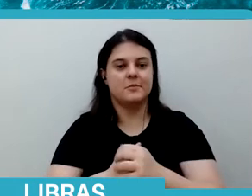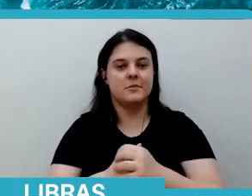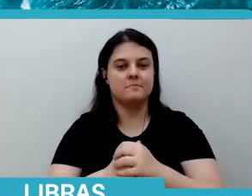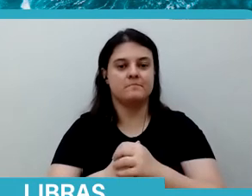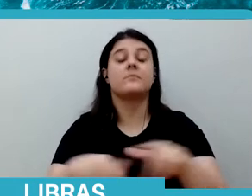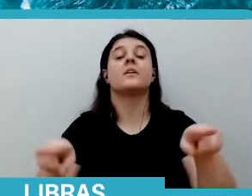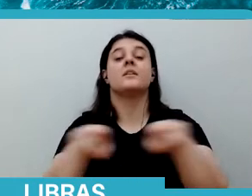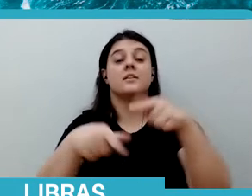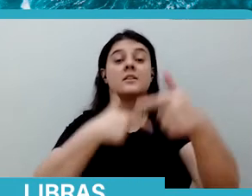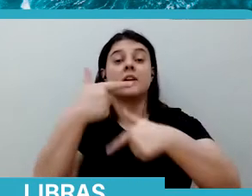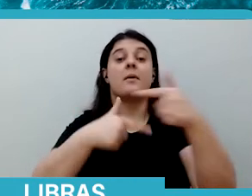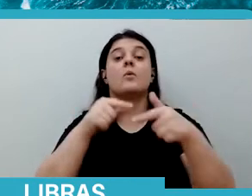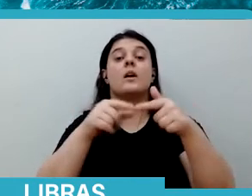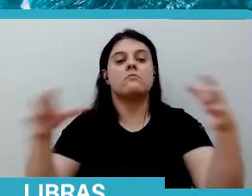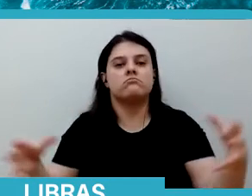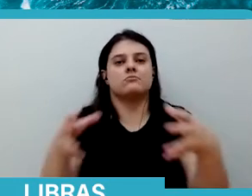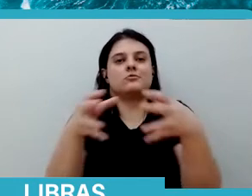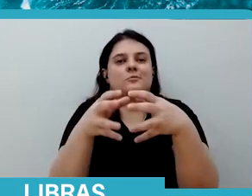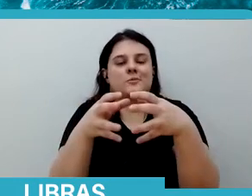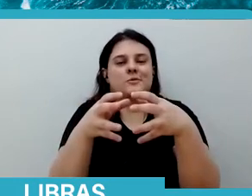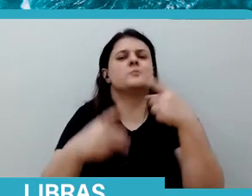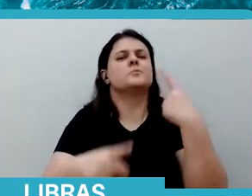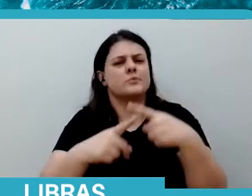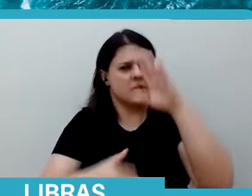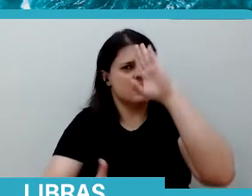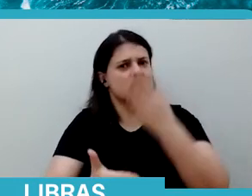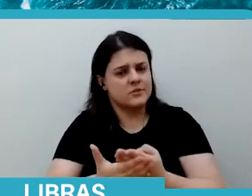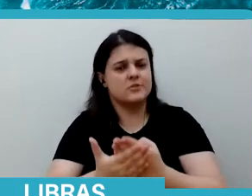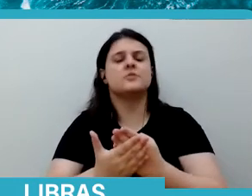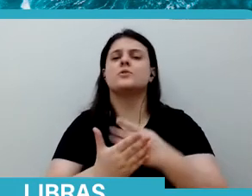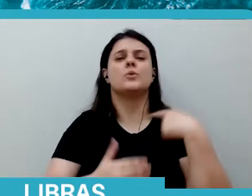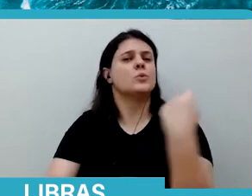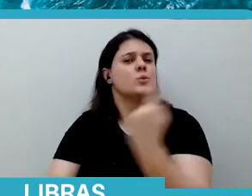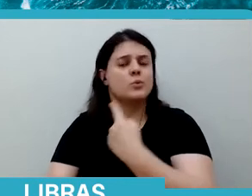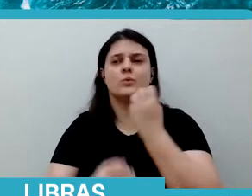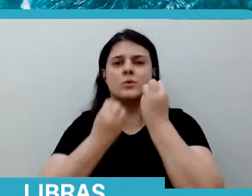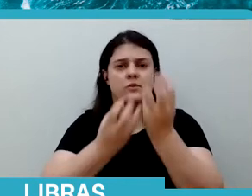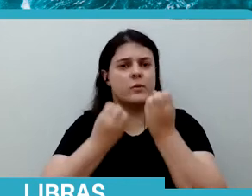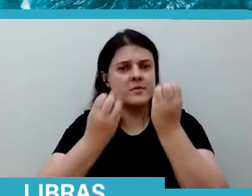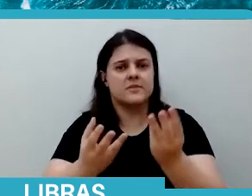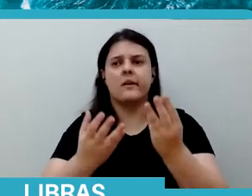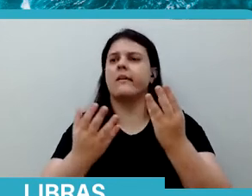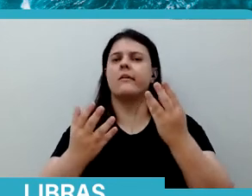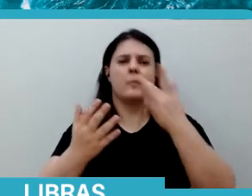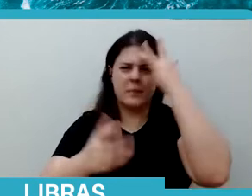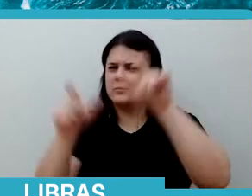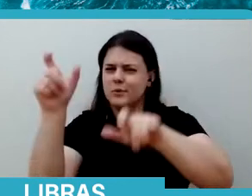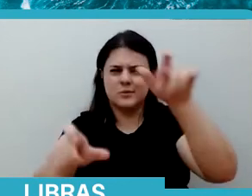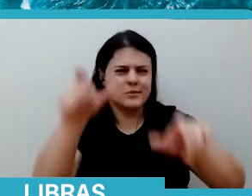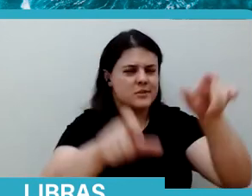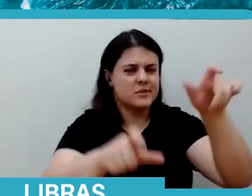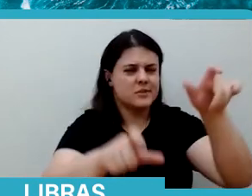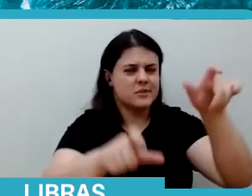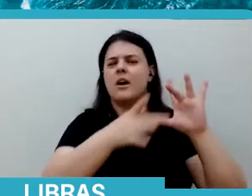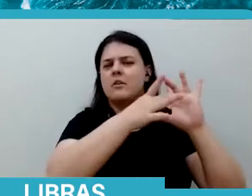e a gente trabalha em mutirão porque a gente acredita que todas as informações de todas as pessoas de